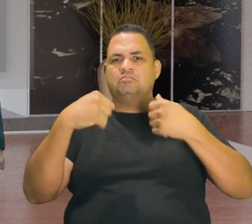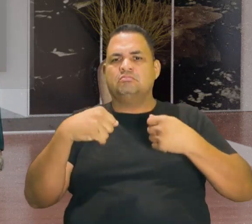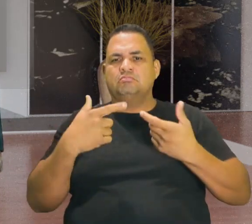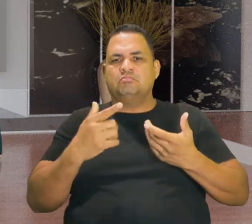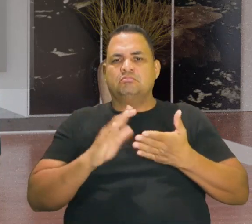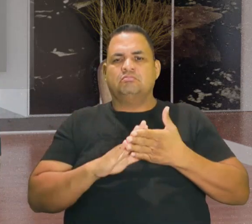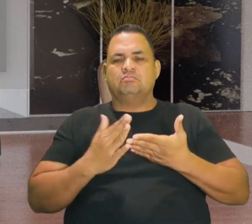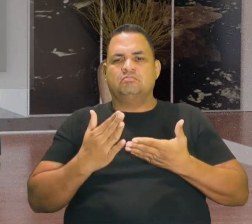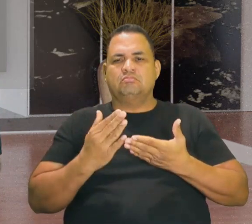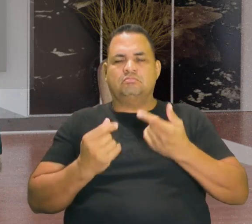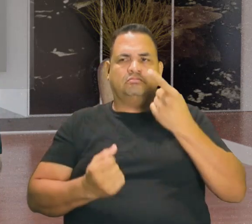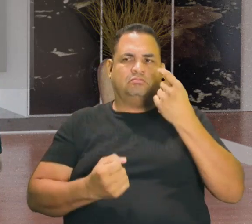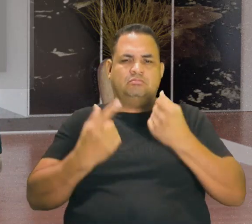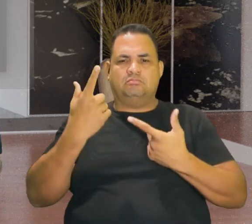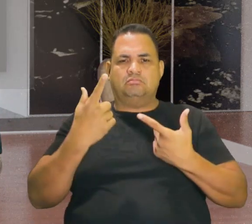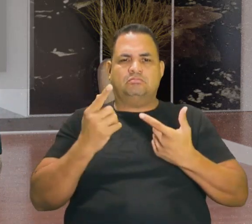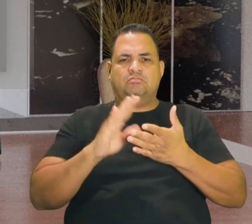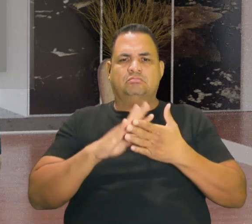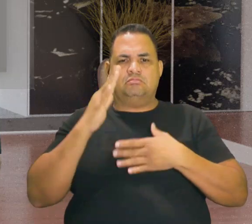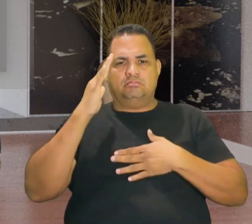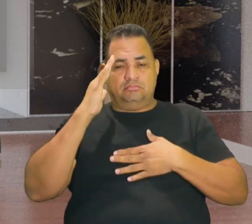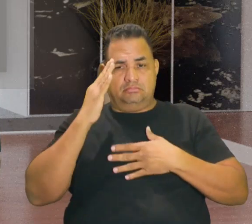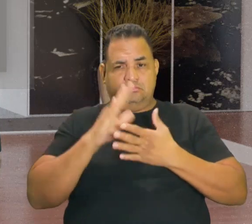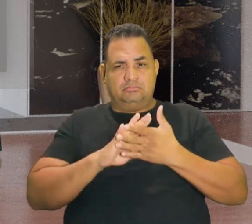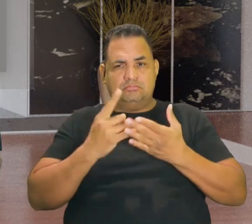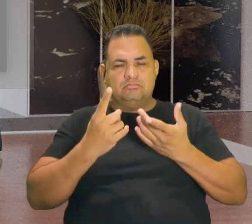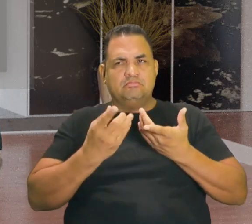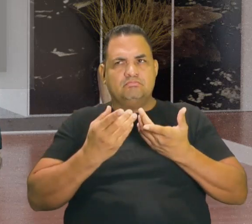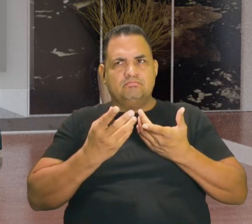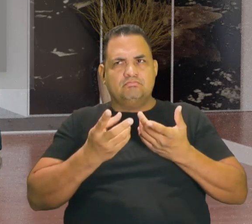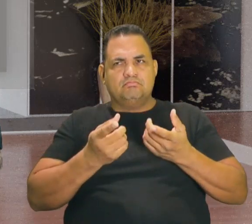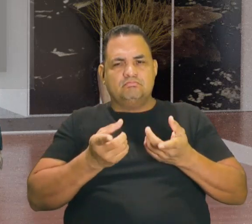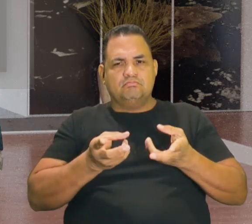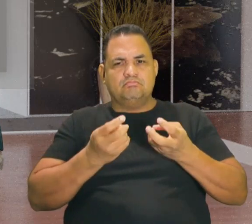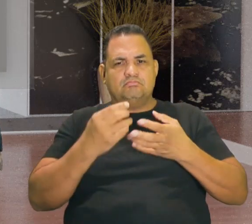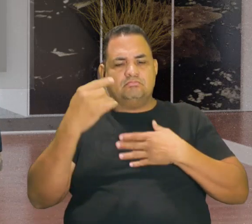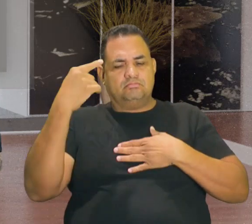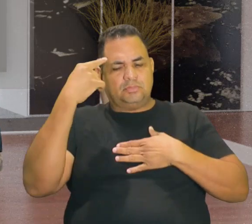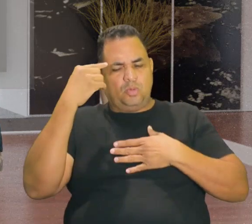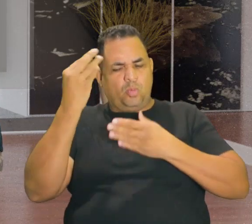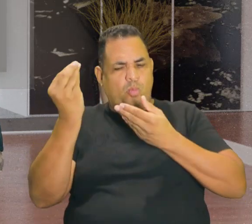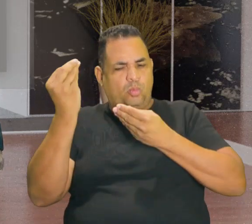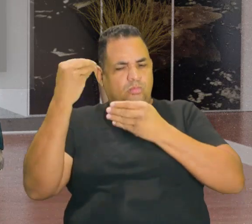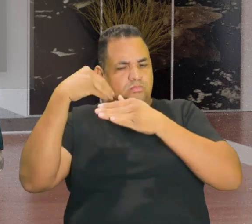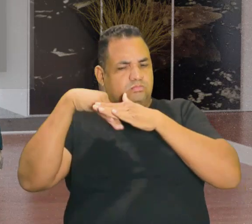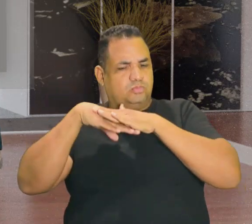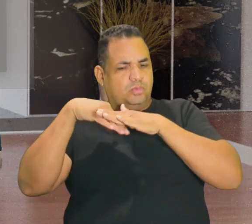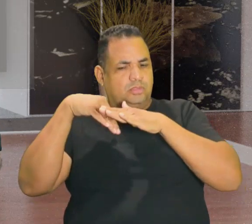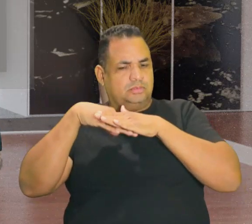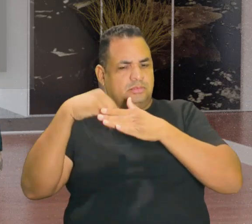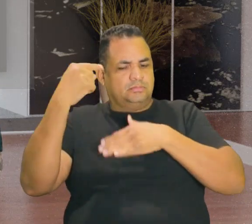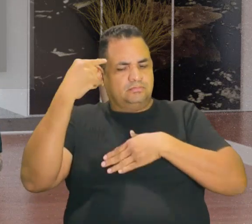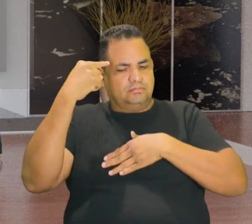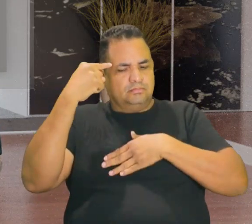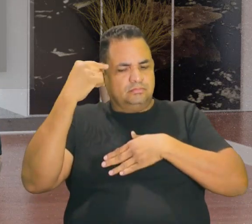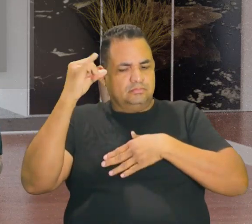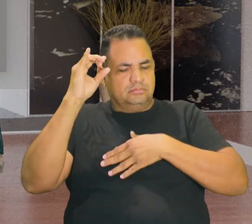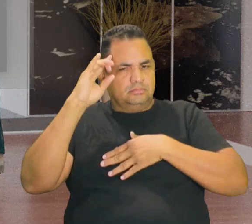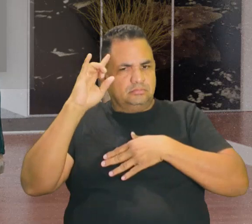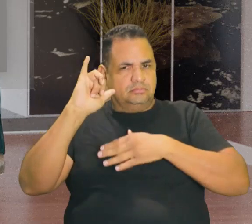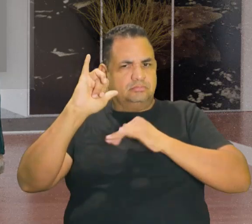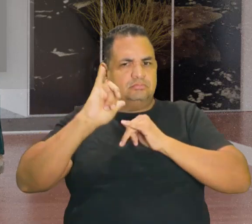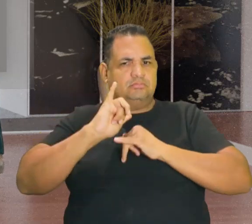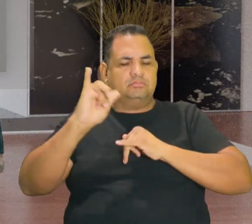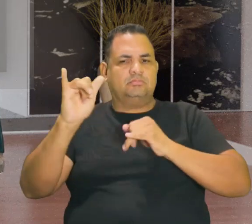ter ali alguns imagens né no cérebro informações que quando